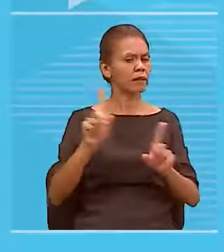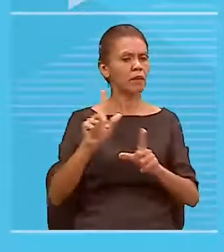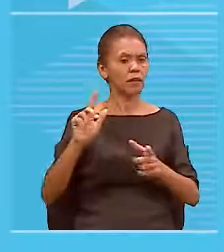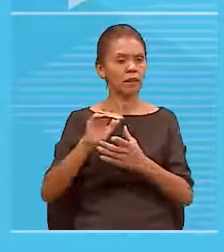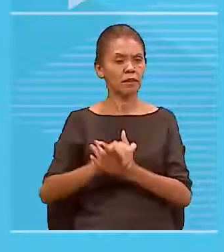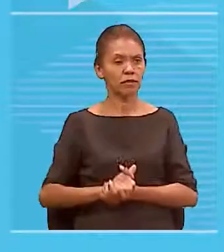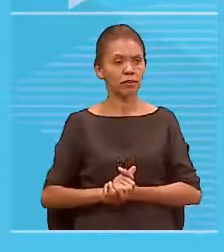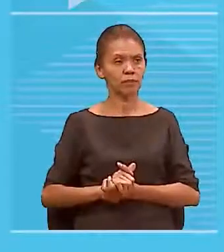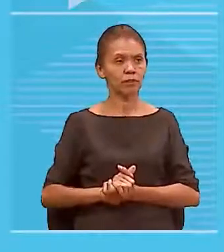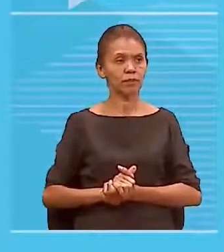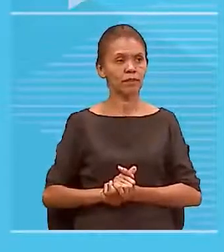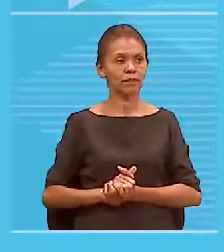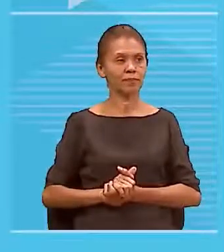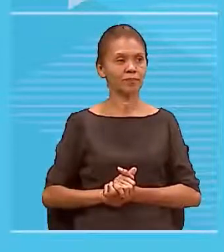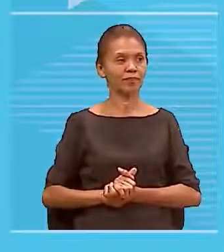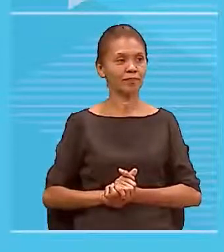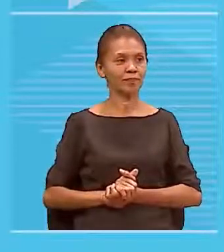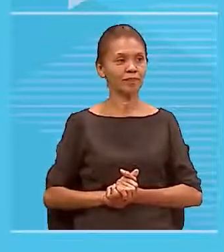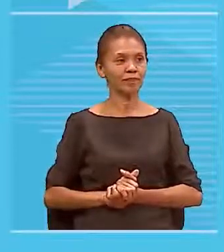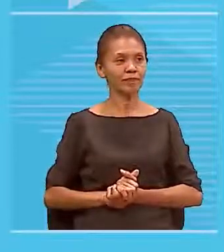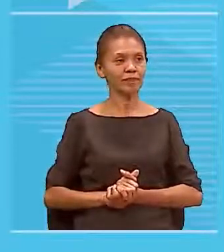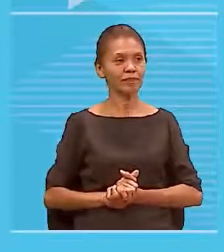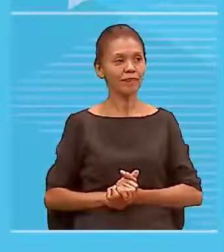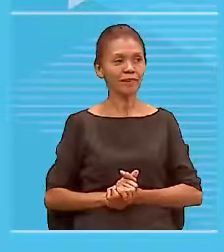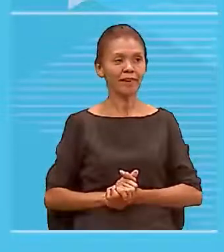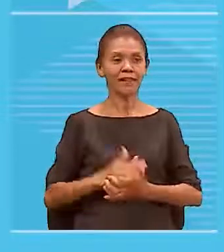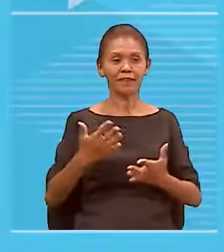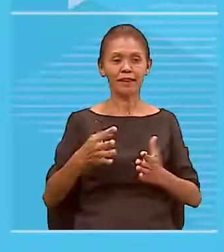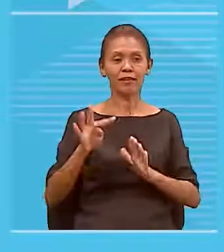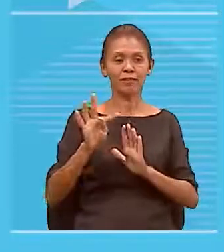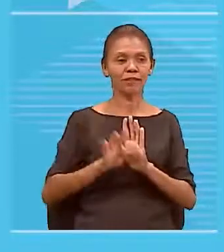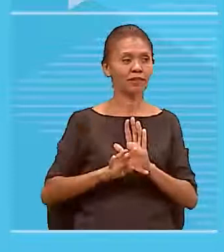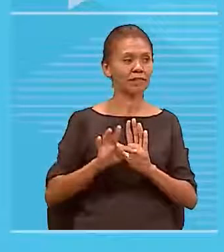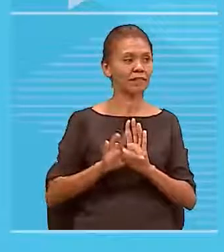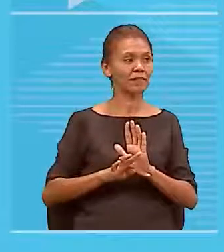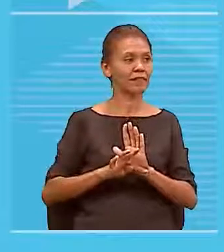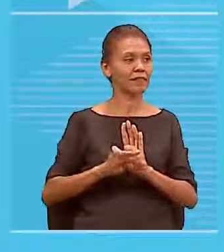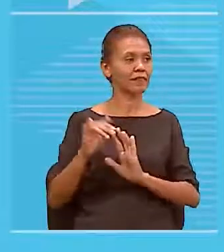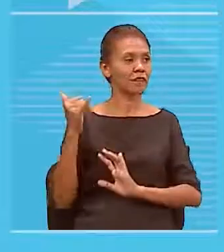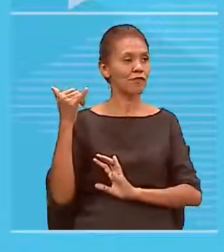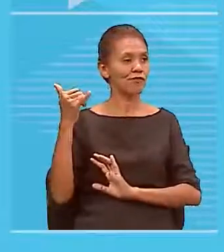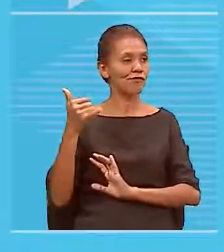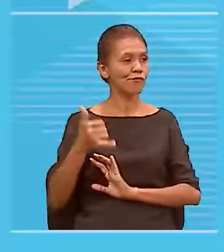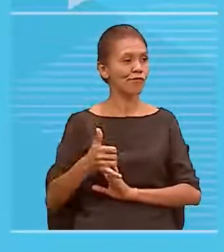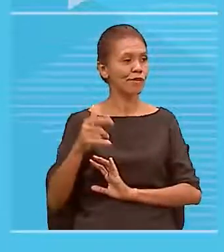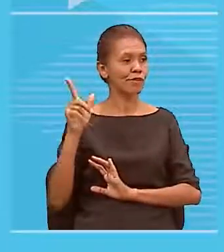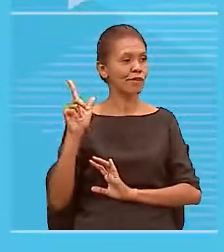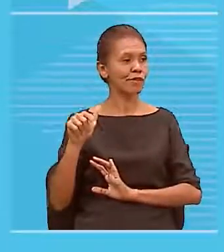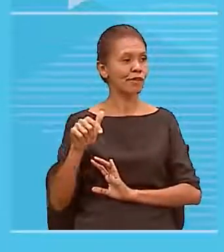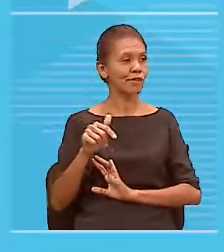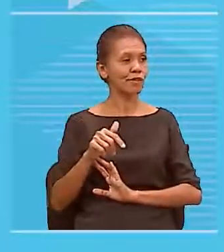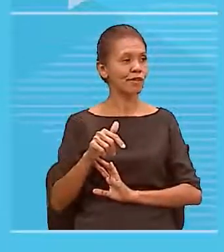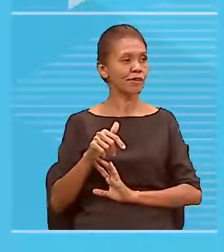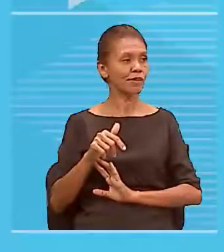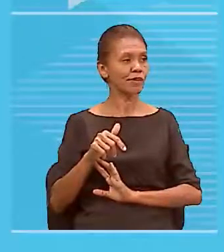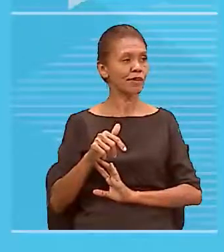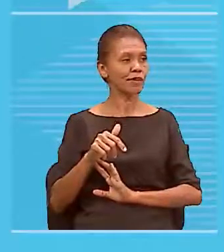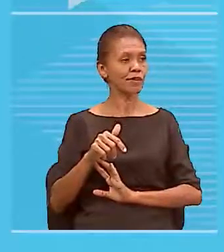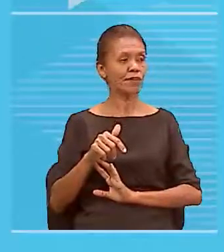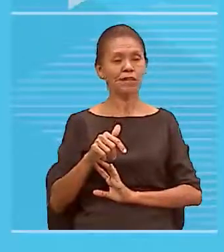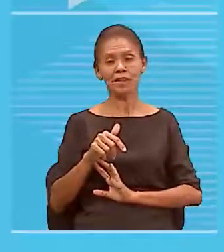casou com o homem ou com uma mulher é isso que o texto tá dizendo né normal super